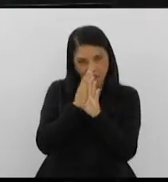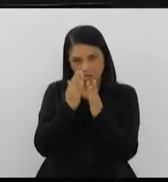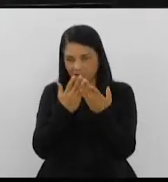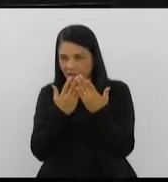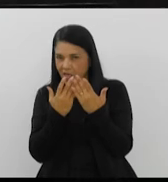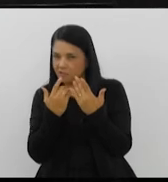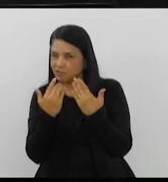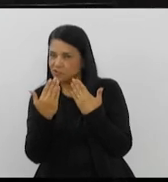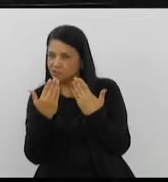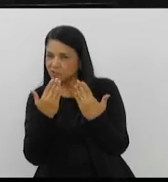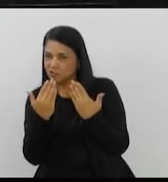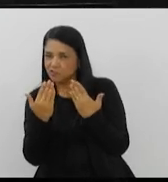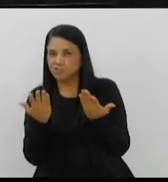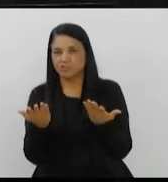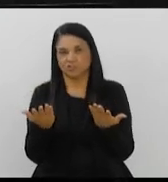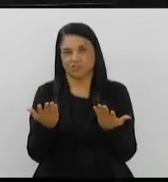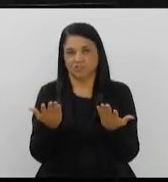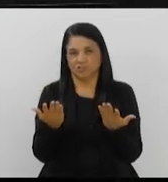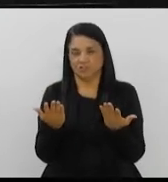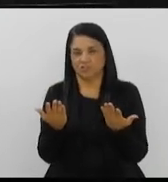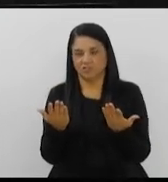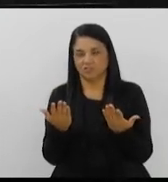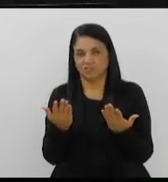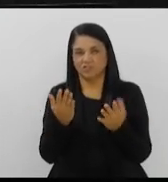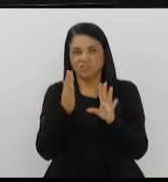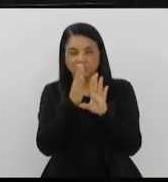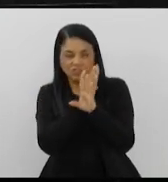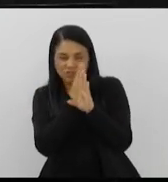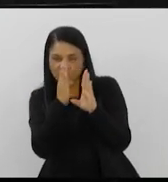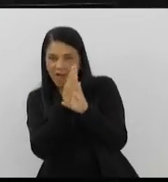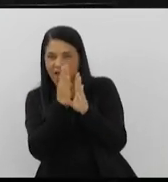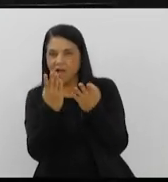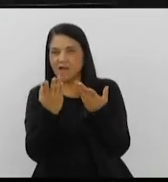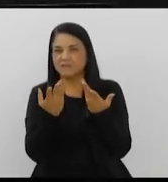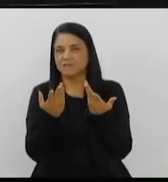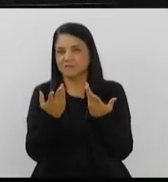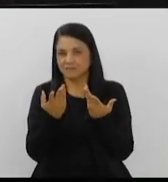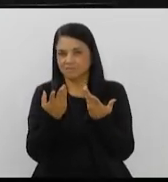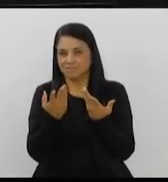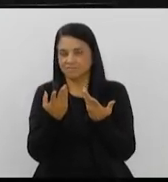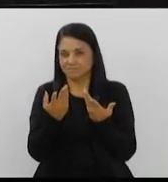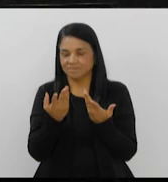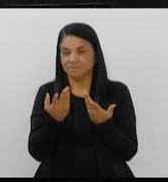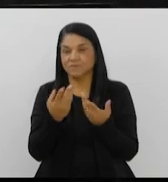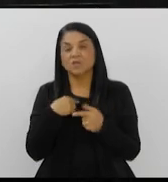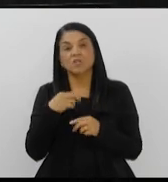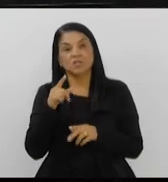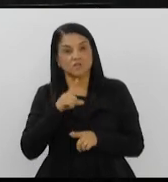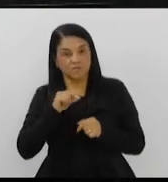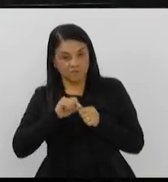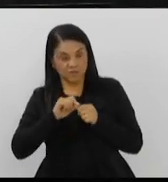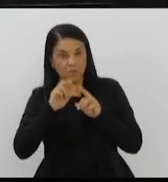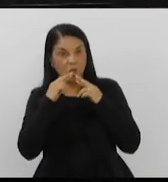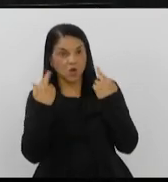maquiagem que ele fez uma reunião, nós fizemos uma reunião, colocamos 20 mil pessoas naquela reunião do